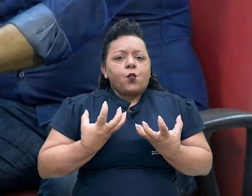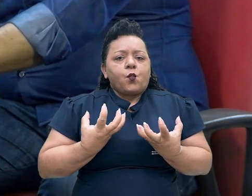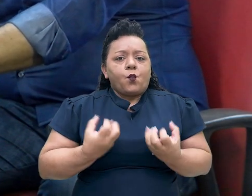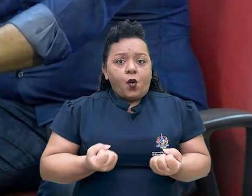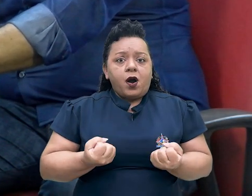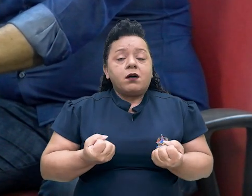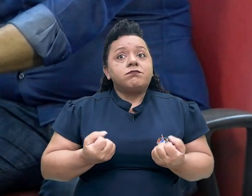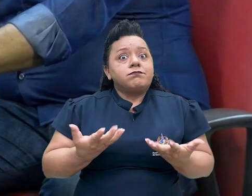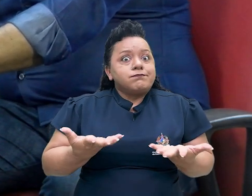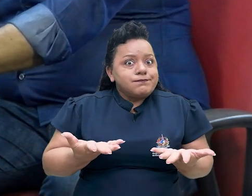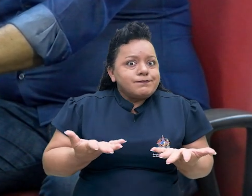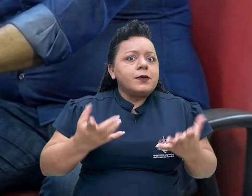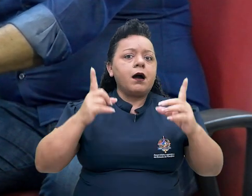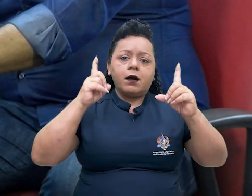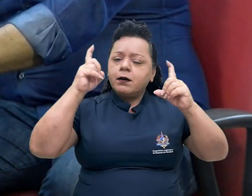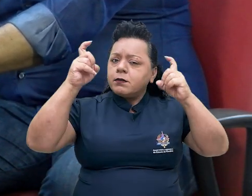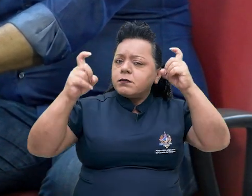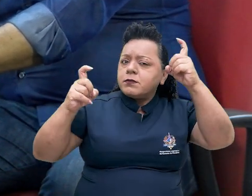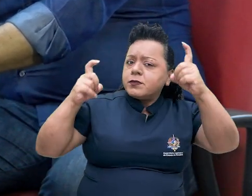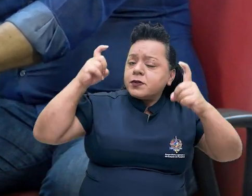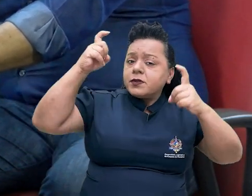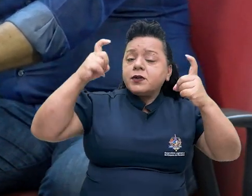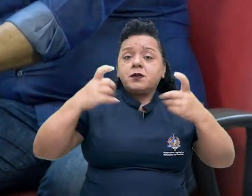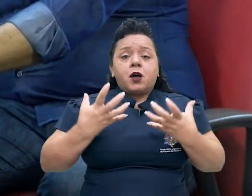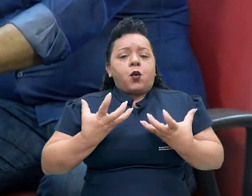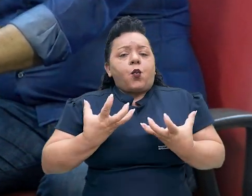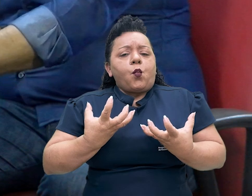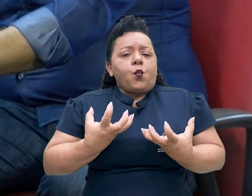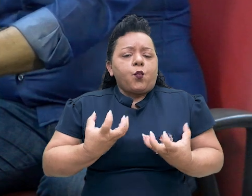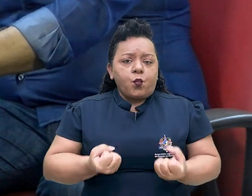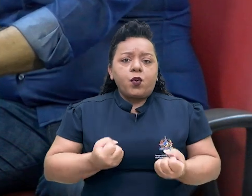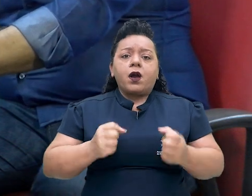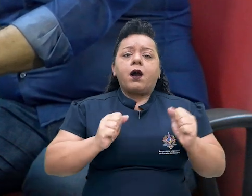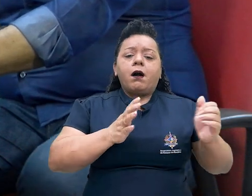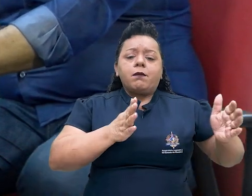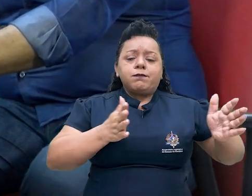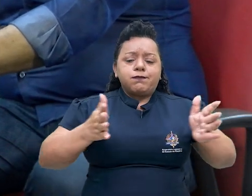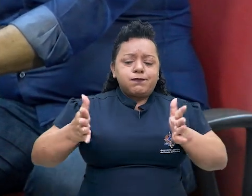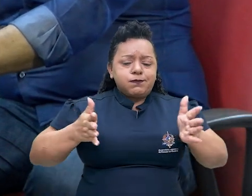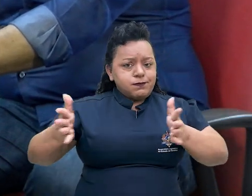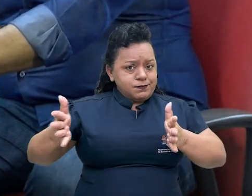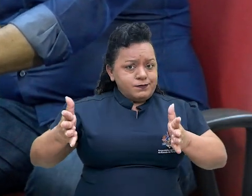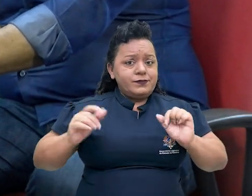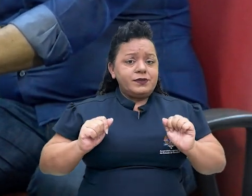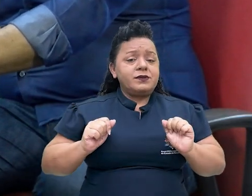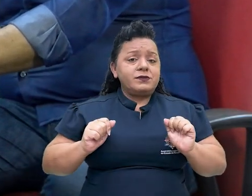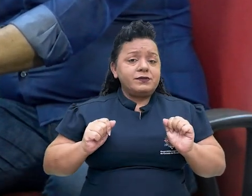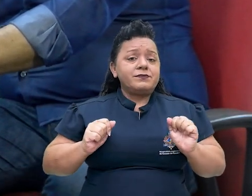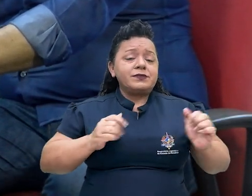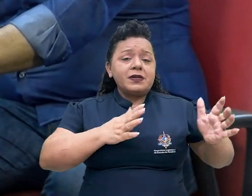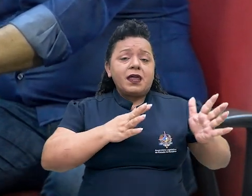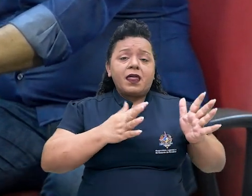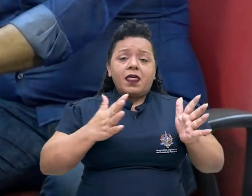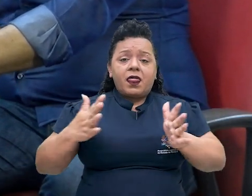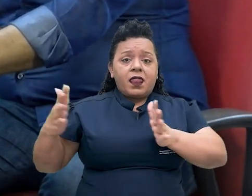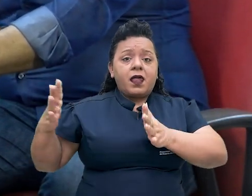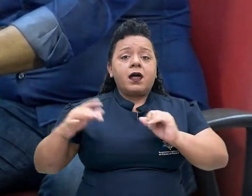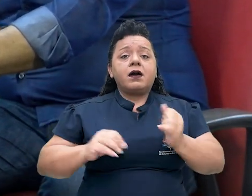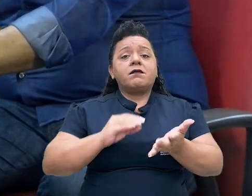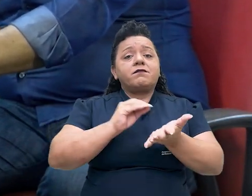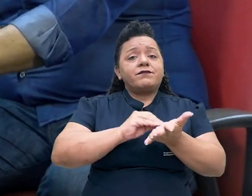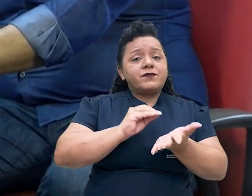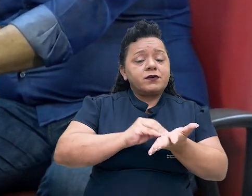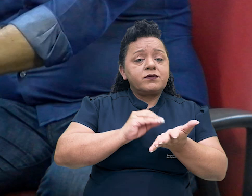momento é um momento que a gente fica preocupado né as secas são eh períodos prolongados de